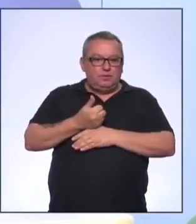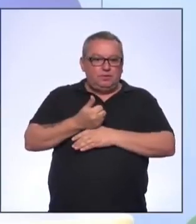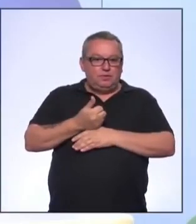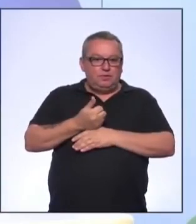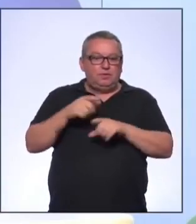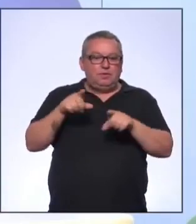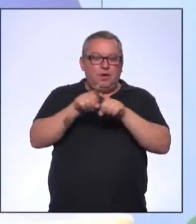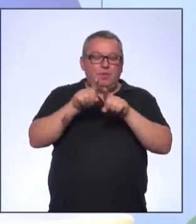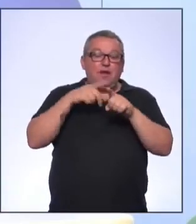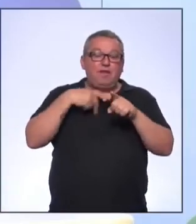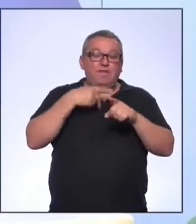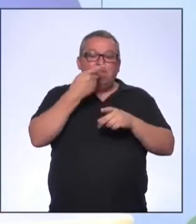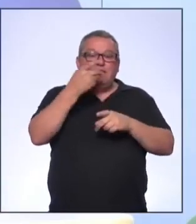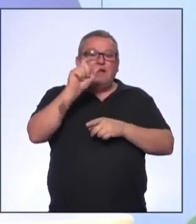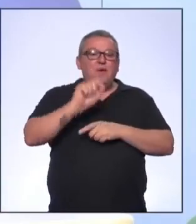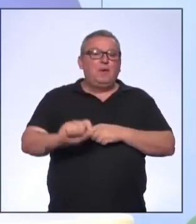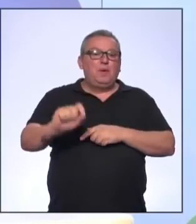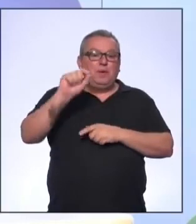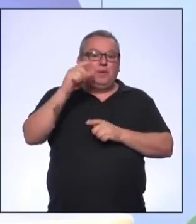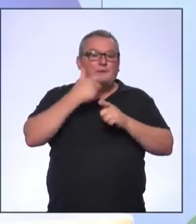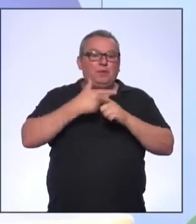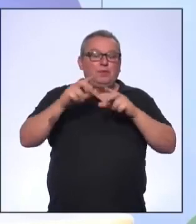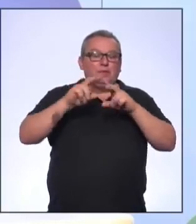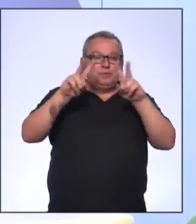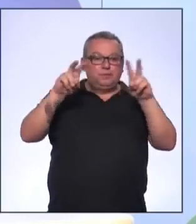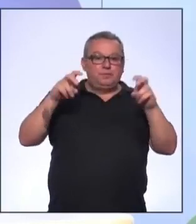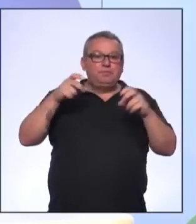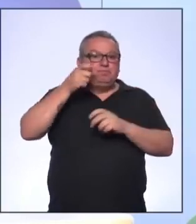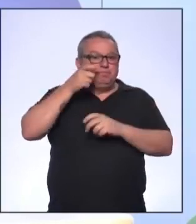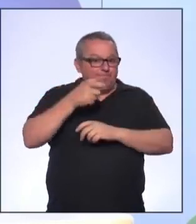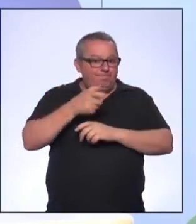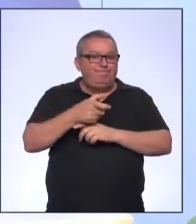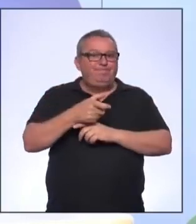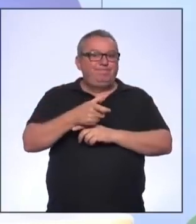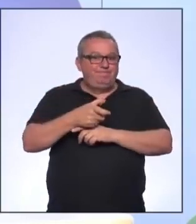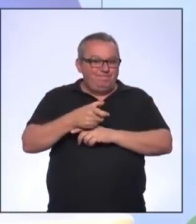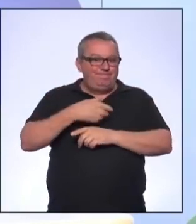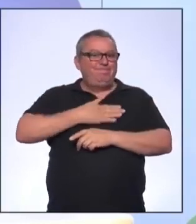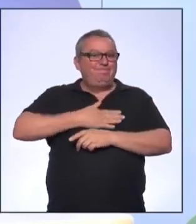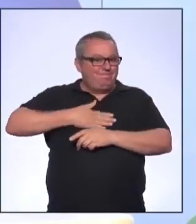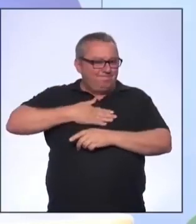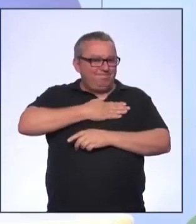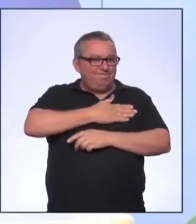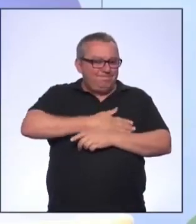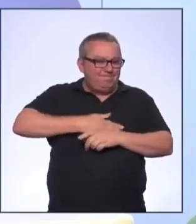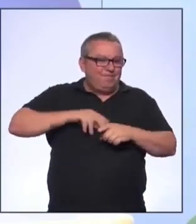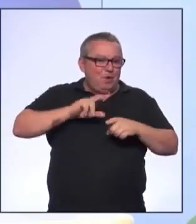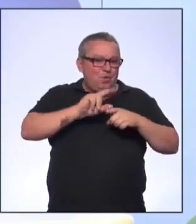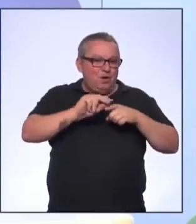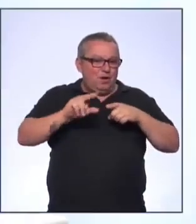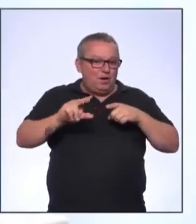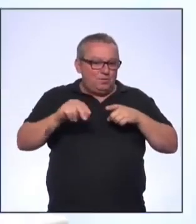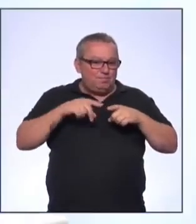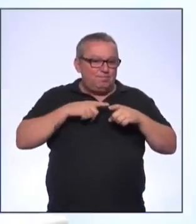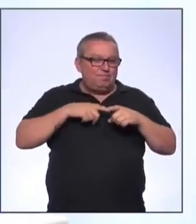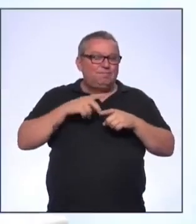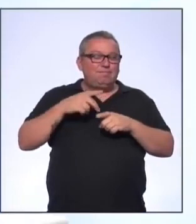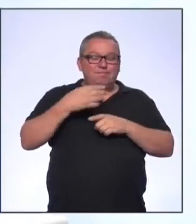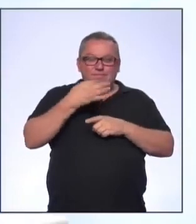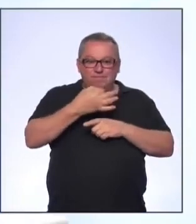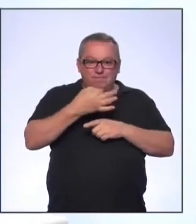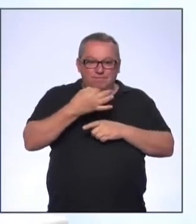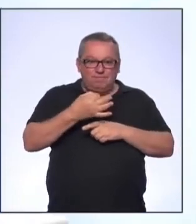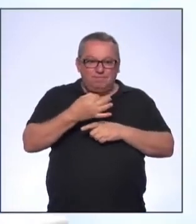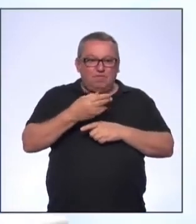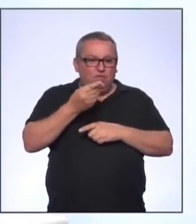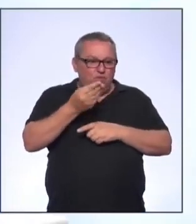E eles disseram que, sobre assunto interessante, né? O artigo geralmente tem um assunto interessante. Exatamente.